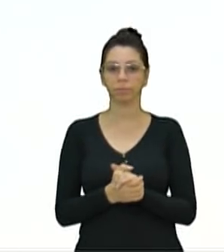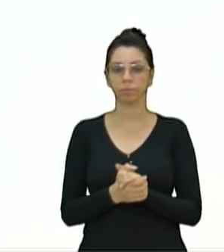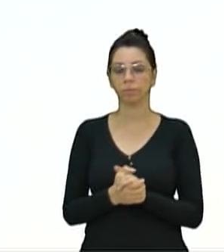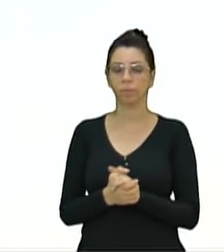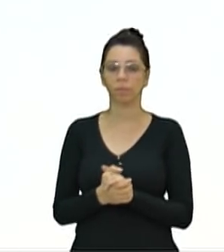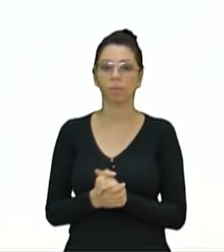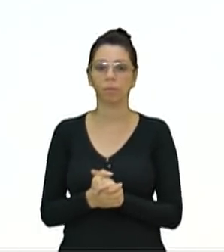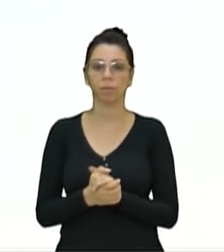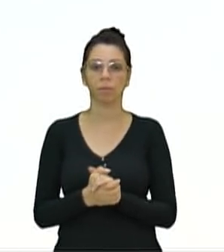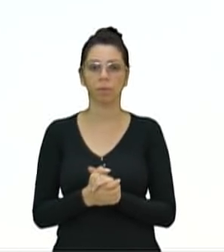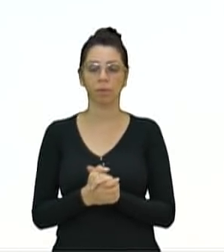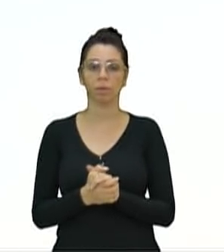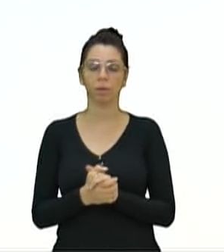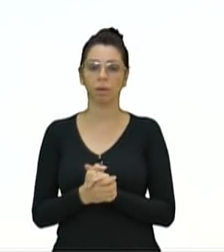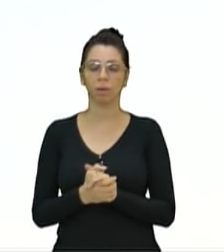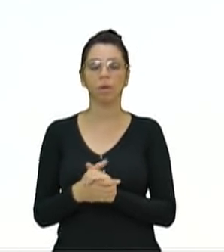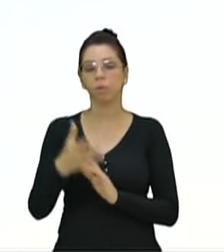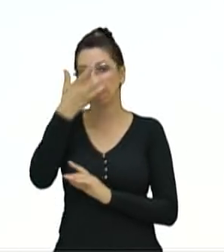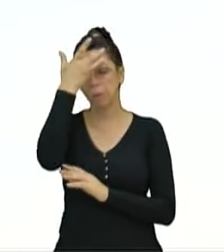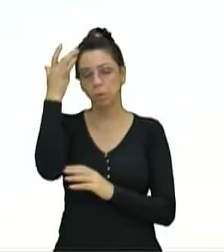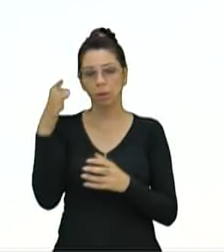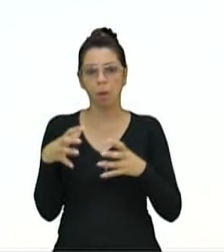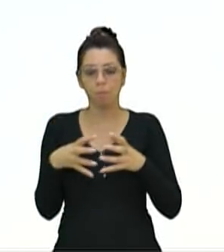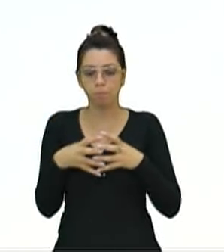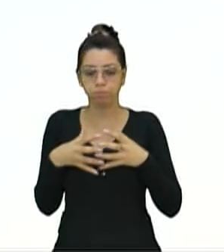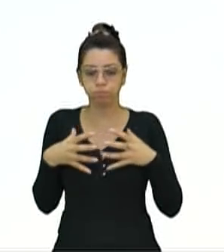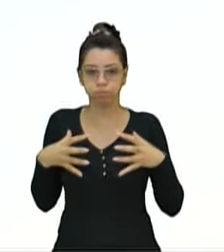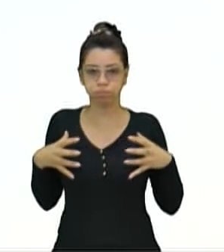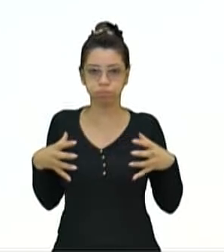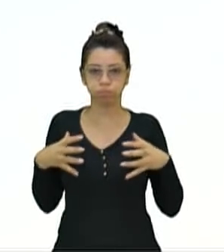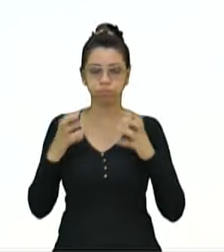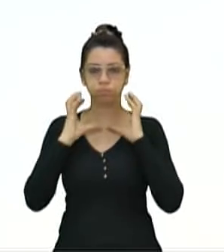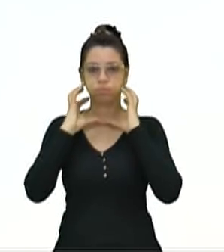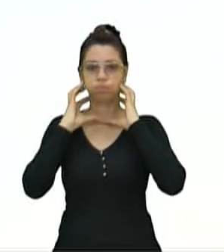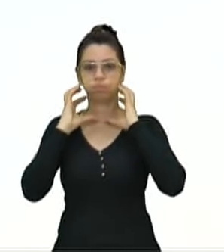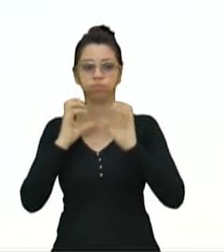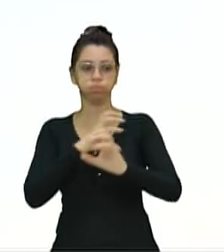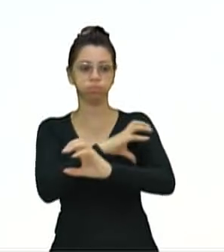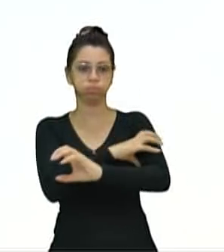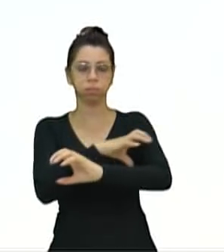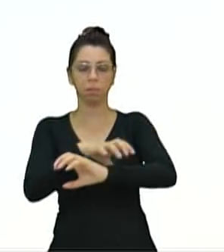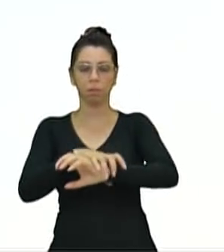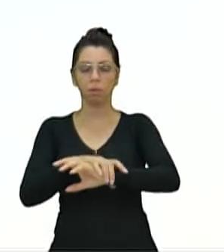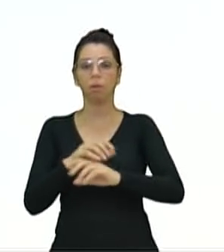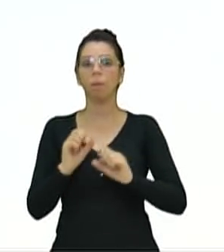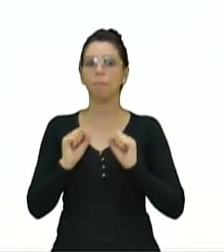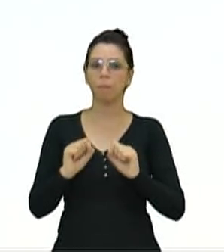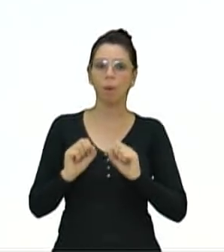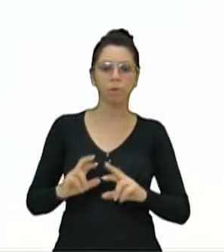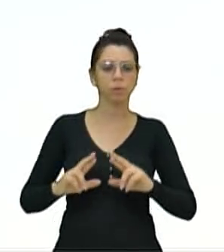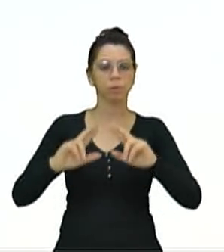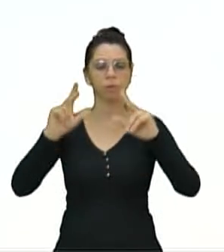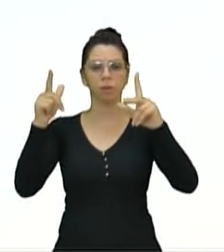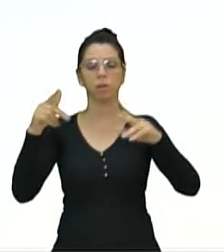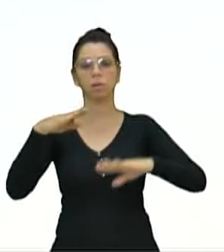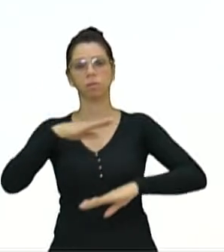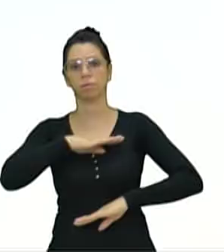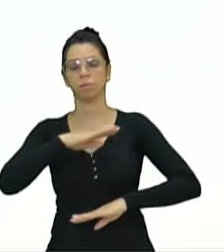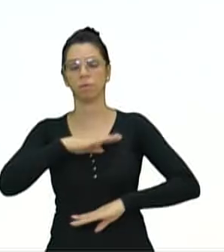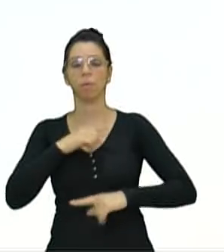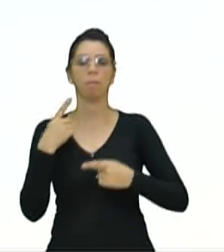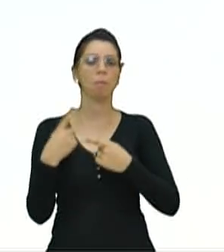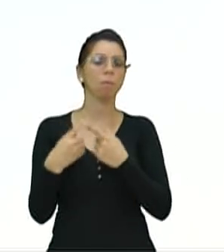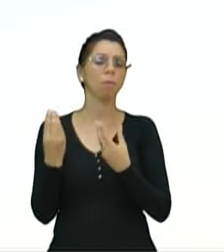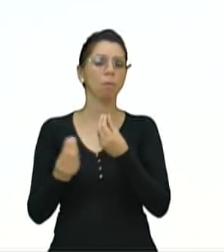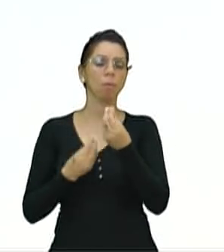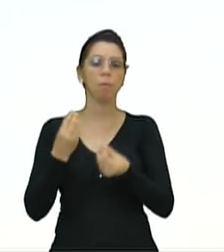de líquidos, quando uma pessoa está inchada, né, pode ter diferentes causas. Uma das formas para